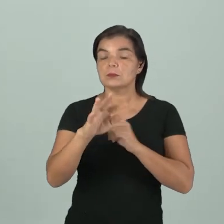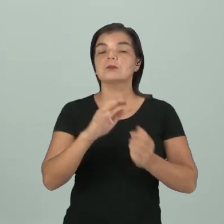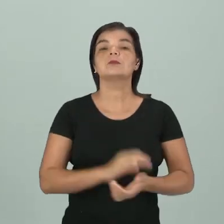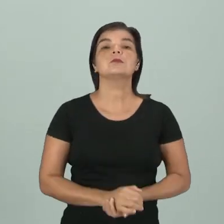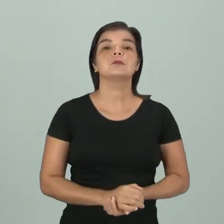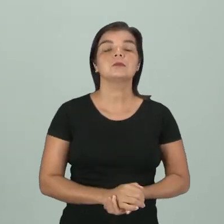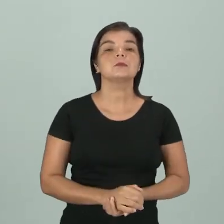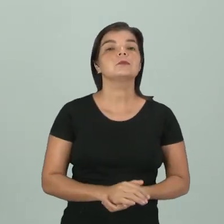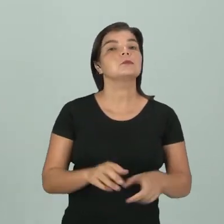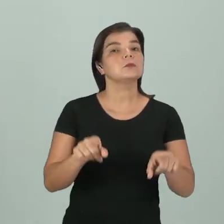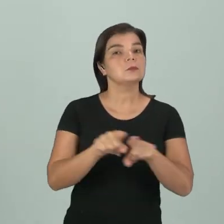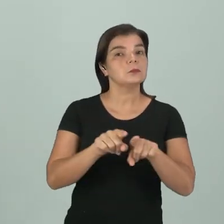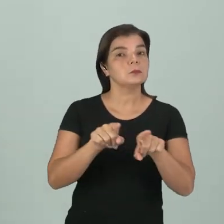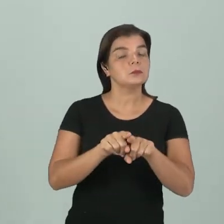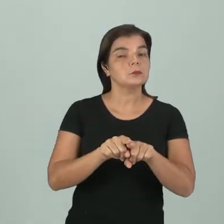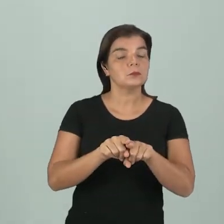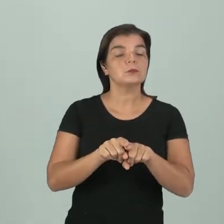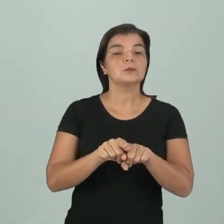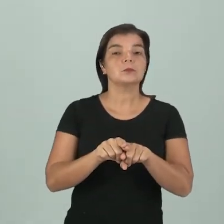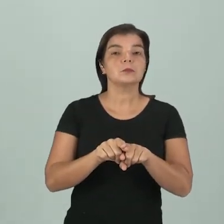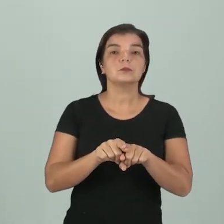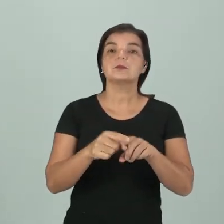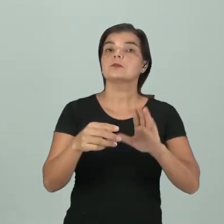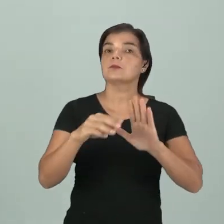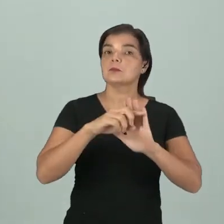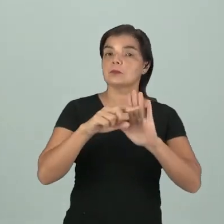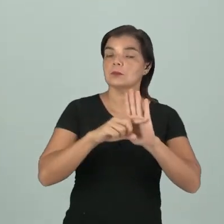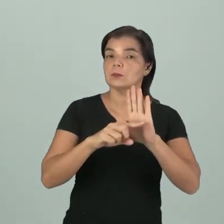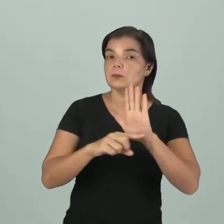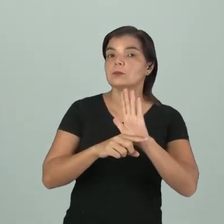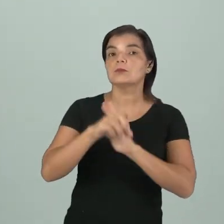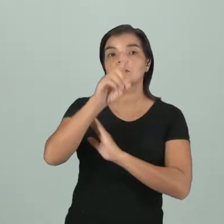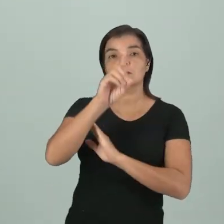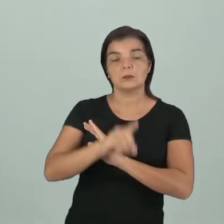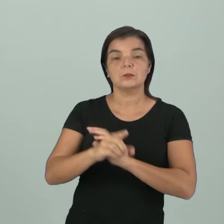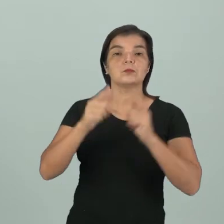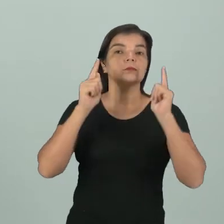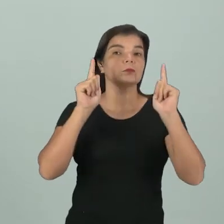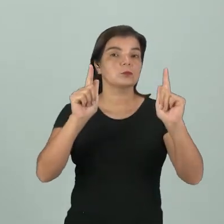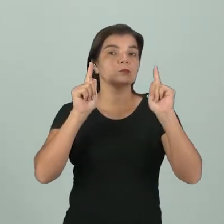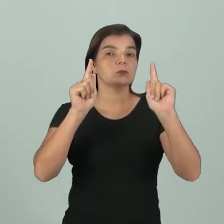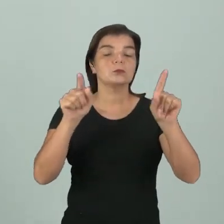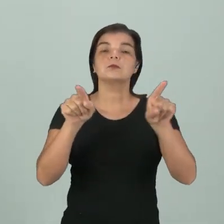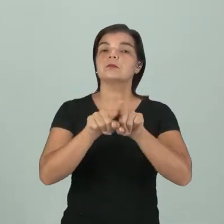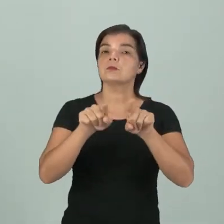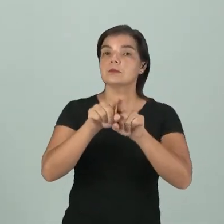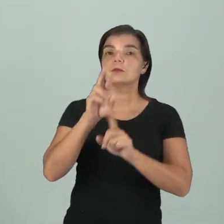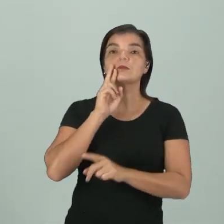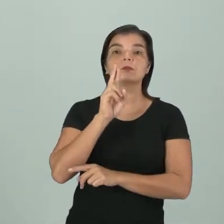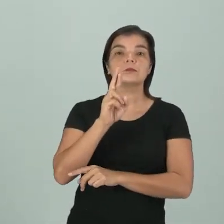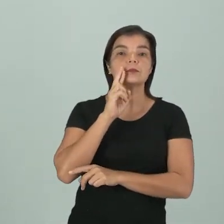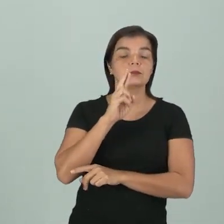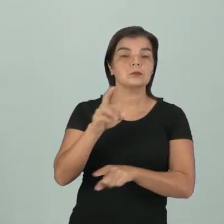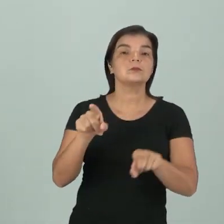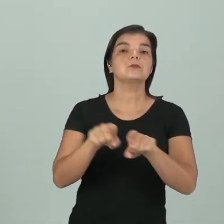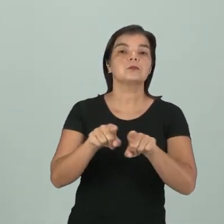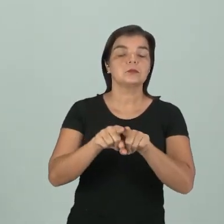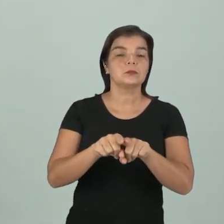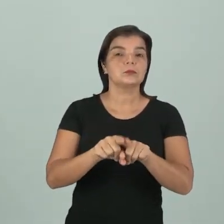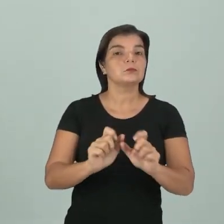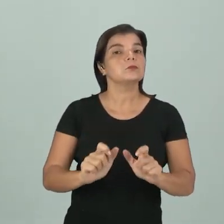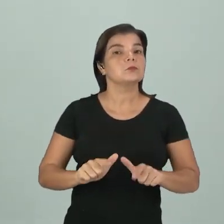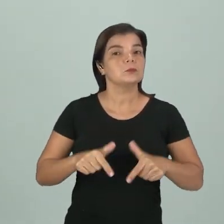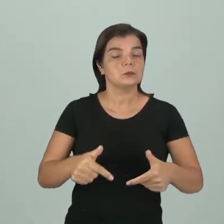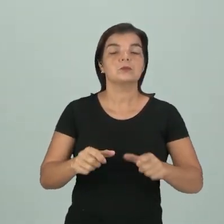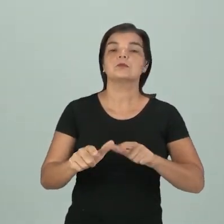CLT passa também a ser estipulado o direito de greves e manifestações em favor